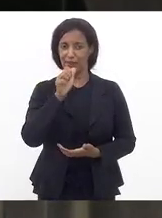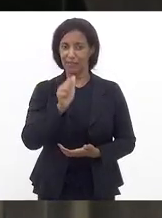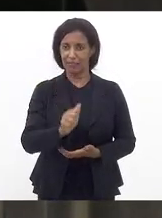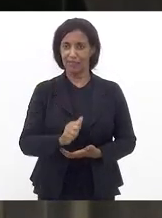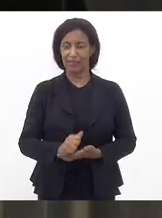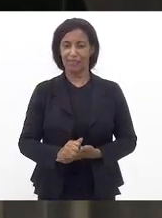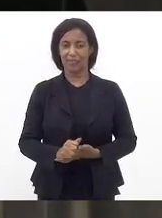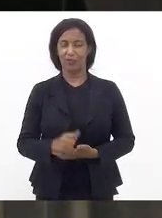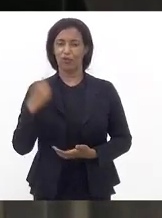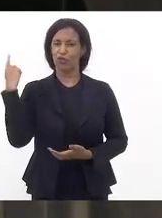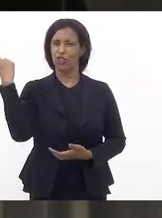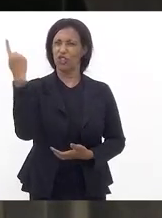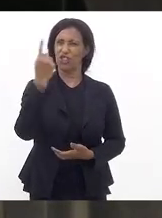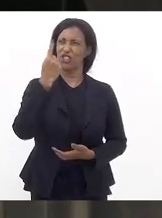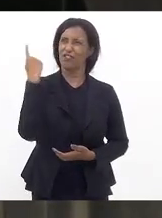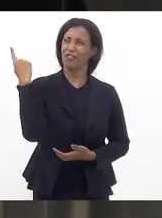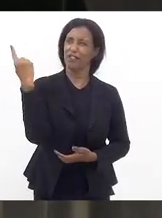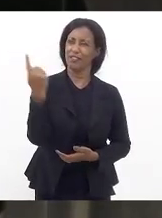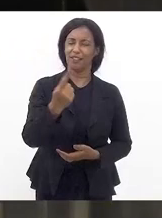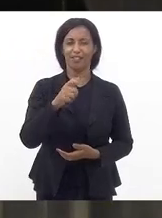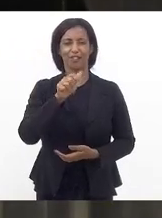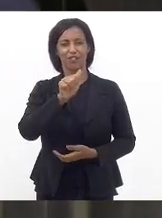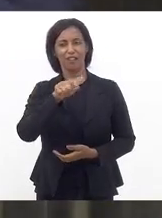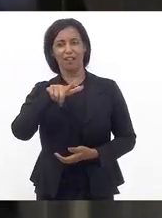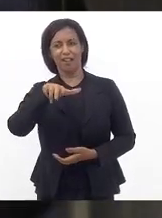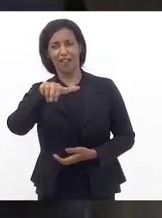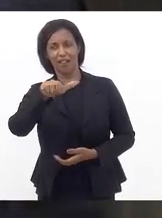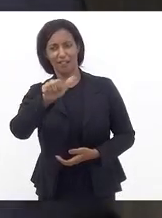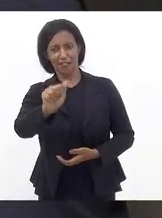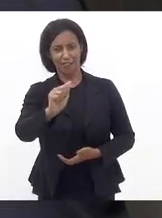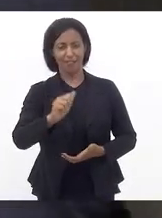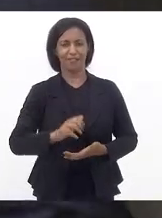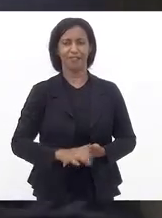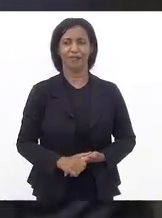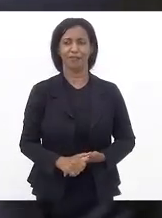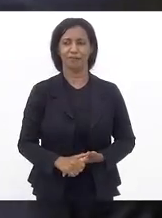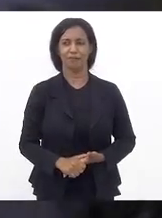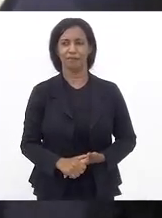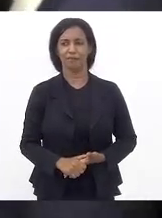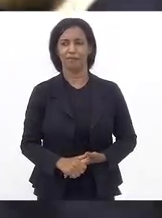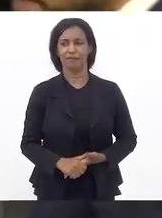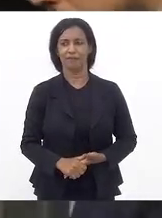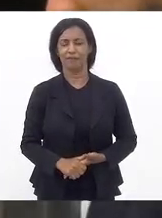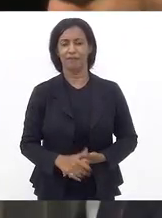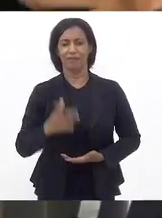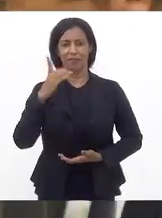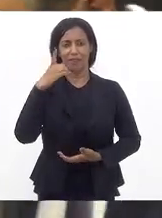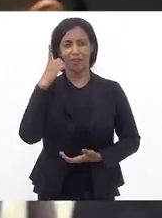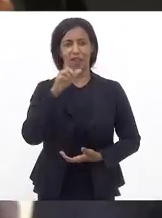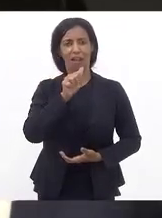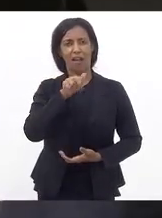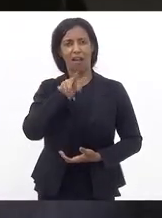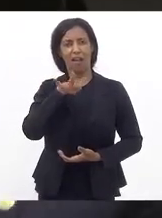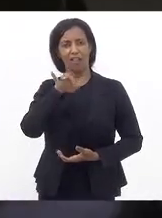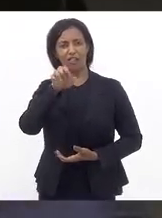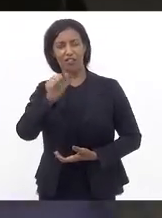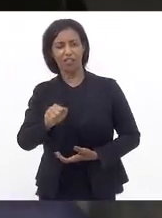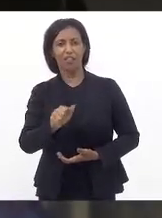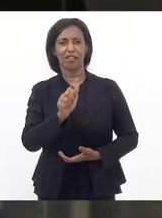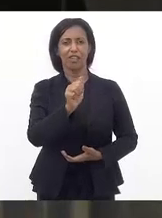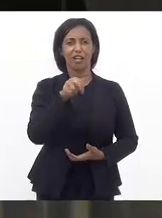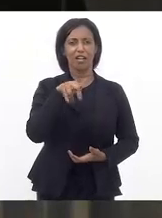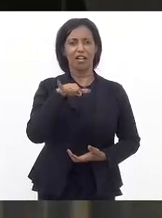Amorim que foi o gigante Deputado Alana Passos 1 o deputado Alexandre knoploch